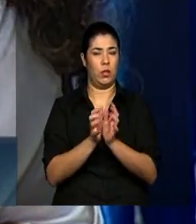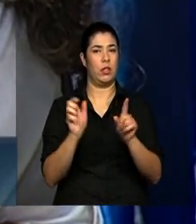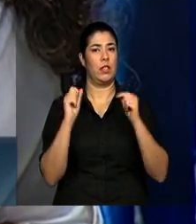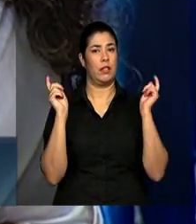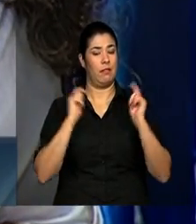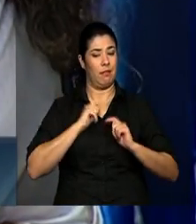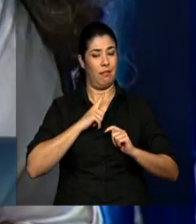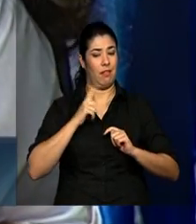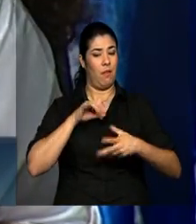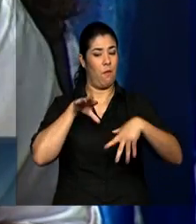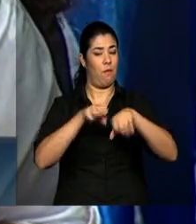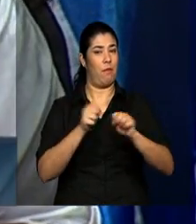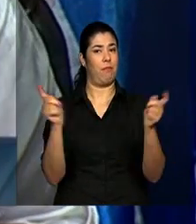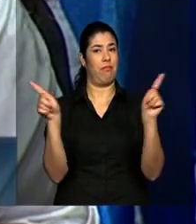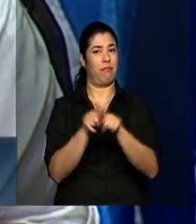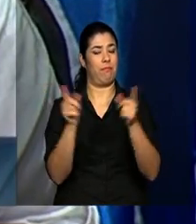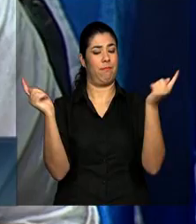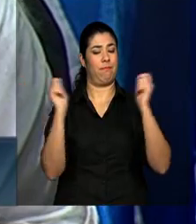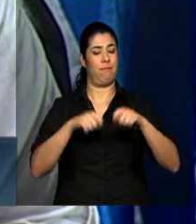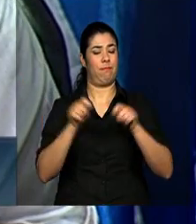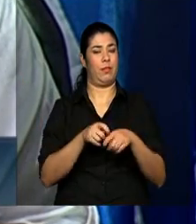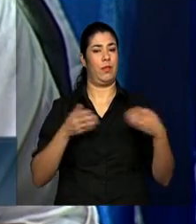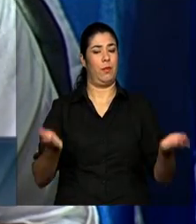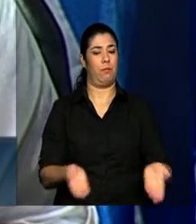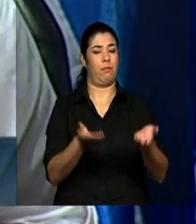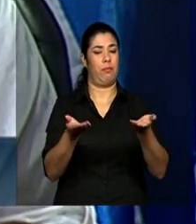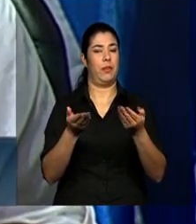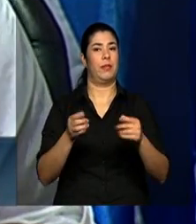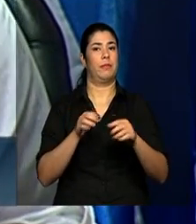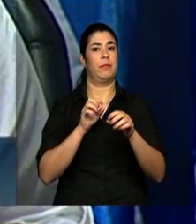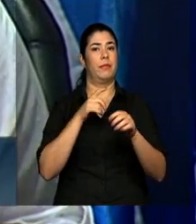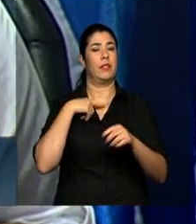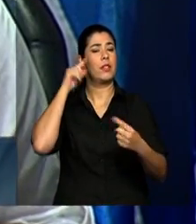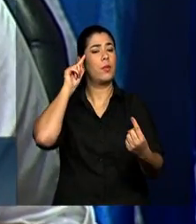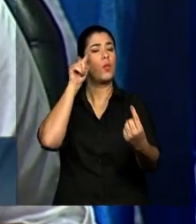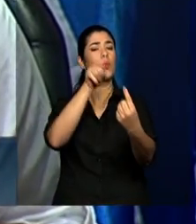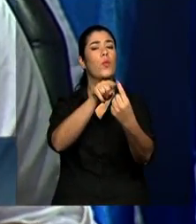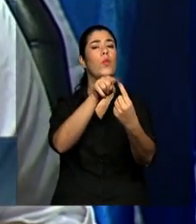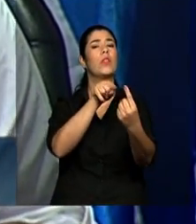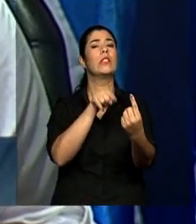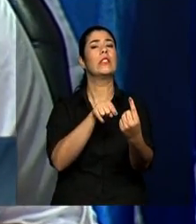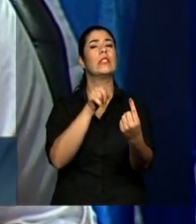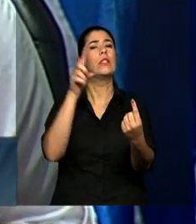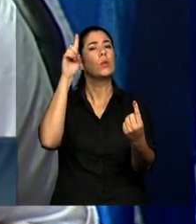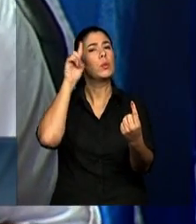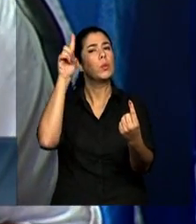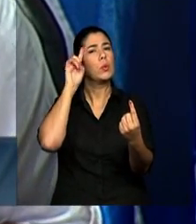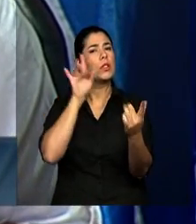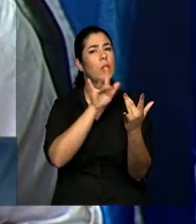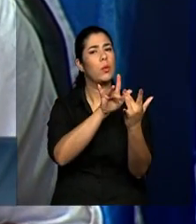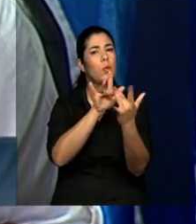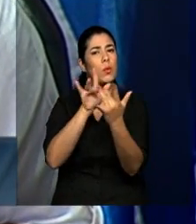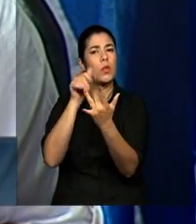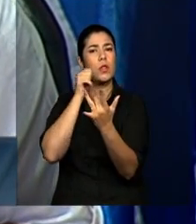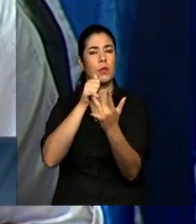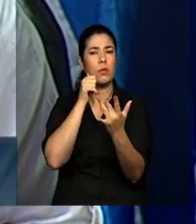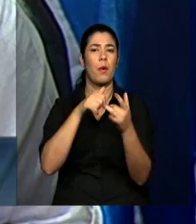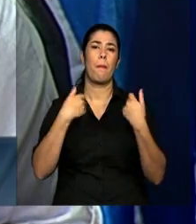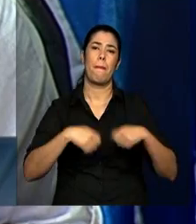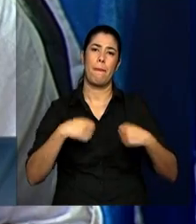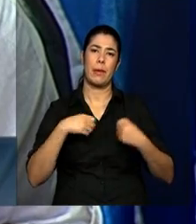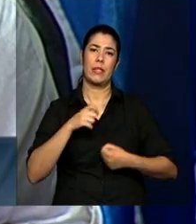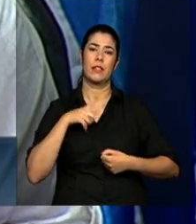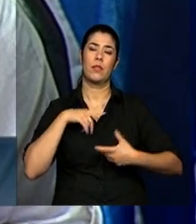para esse passo. E eu acho que é uma força, inclusive, para quem está atendendo lá na ponta, para quem está no dia a dia com essas mulheres. Então, aqui